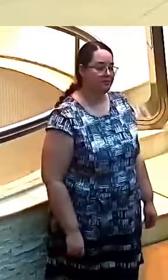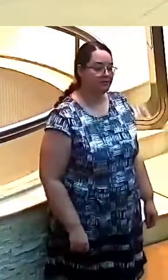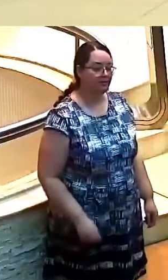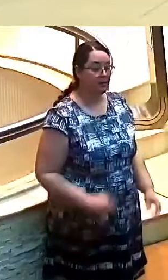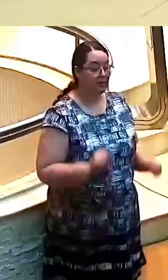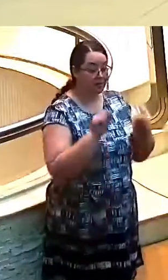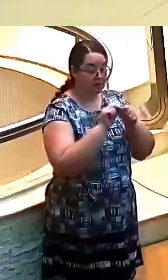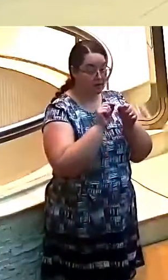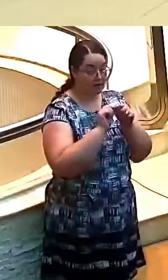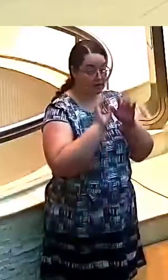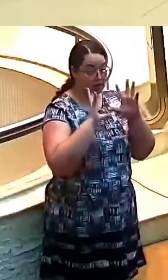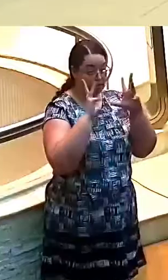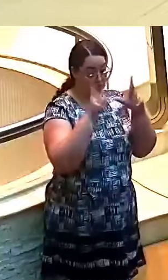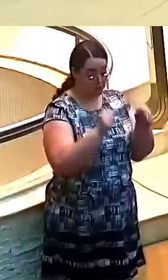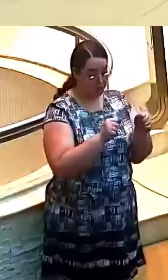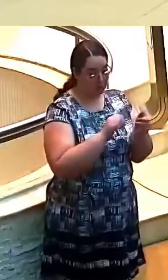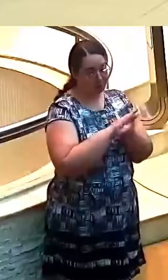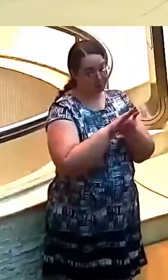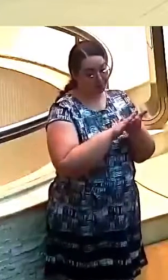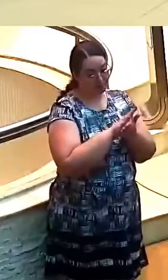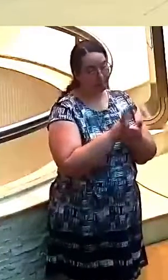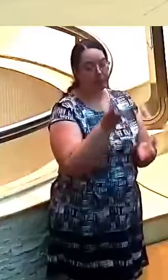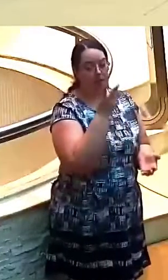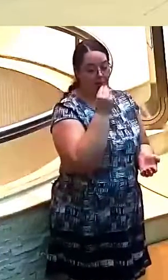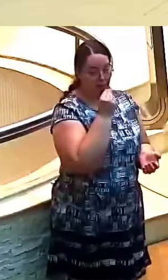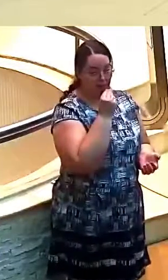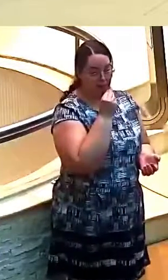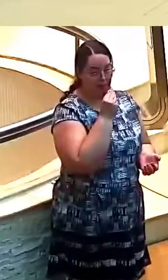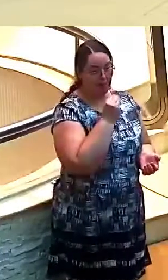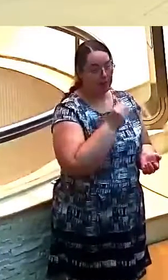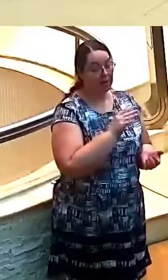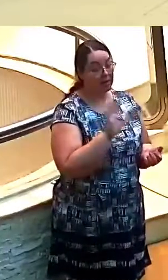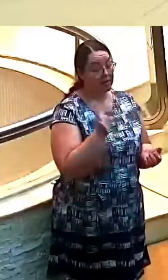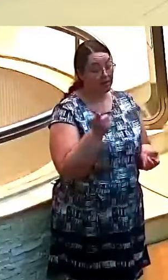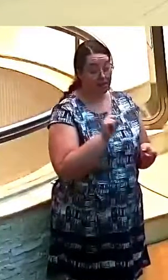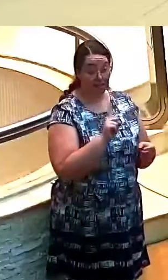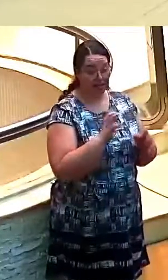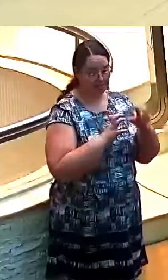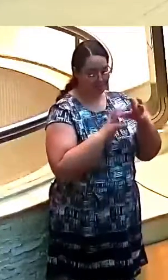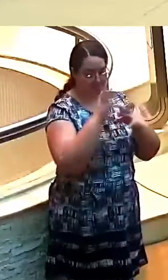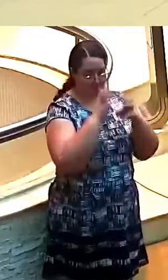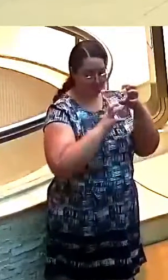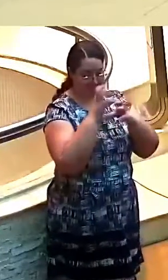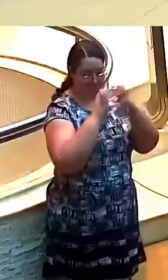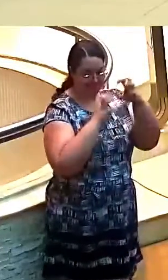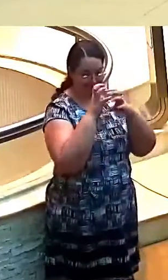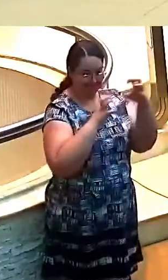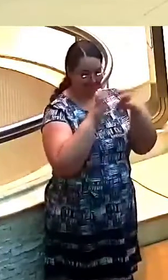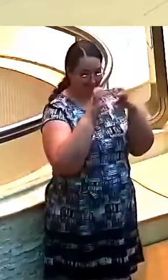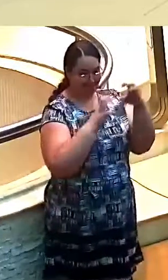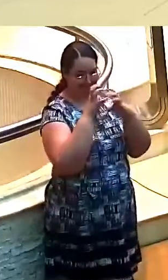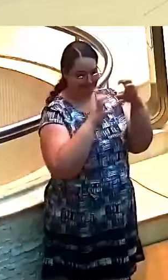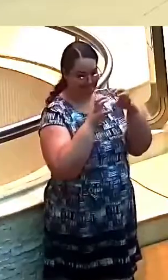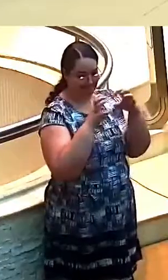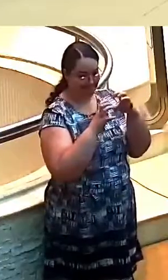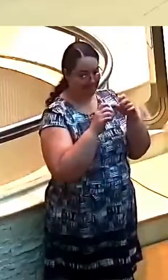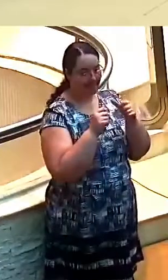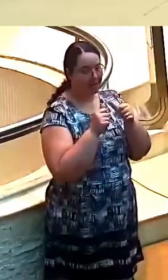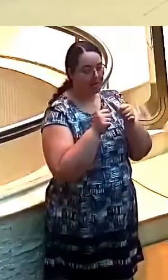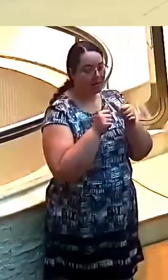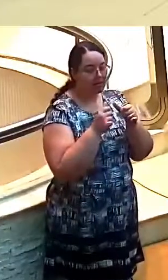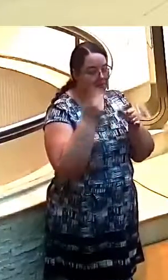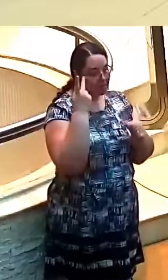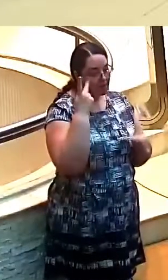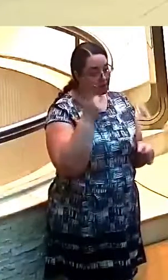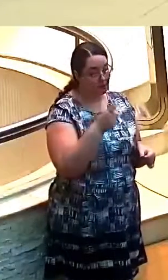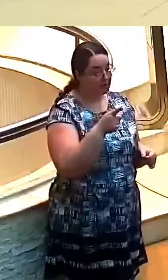fazei tudo, sem murmurações, verso 14, e nem contendas, aí ele dá uma condição, para que vos torneis, ele diz,